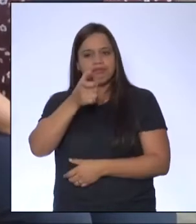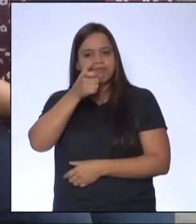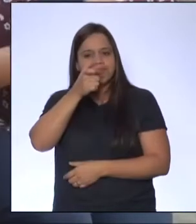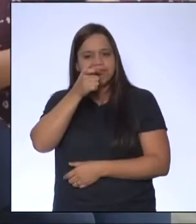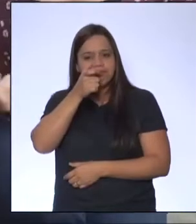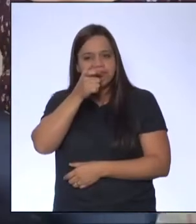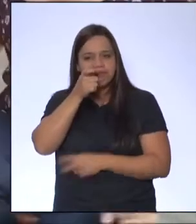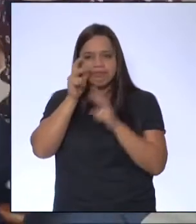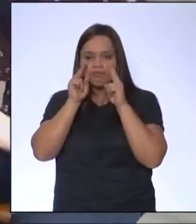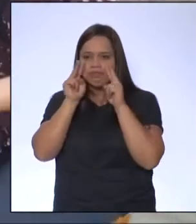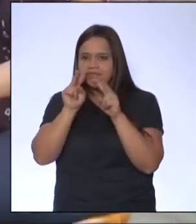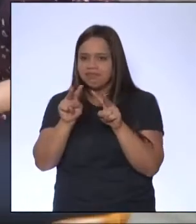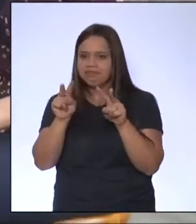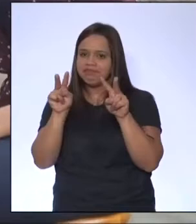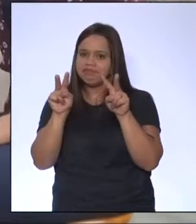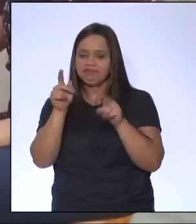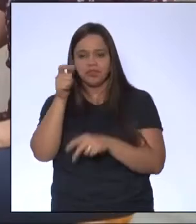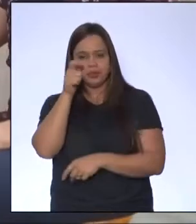Observar. Então, vamos lá.